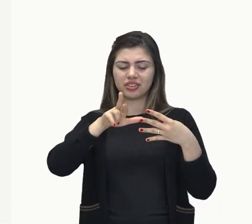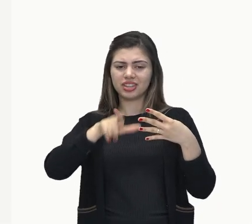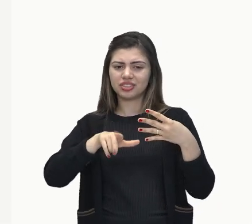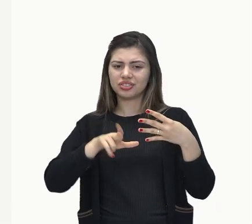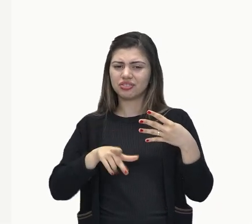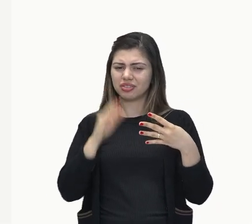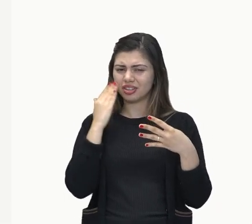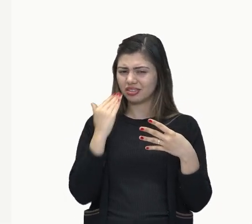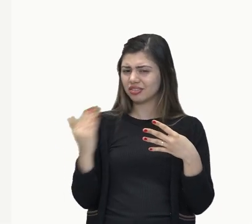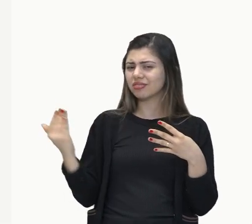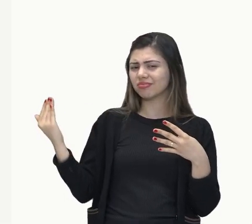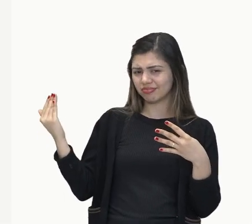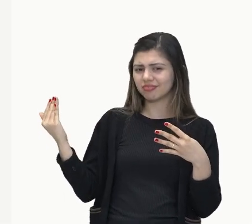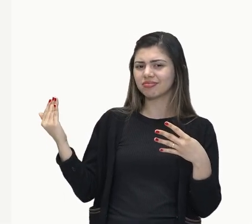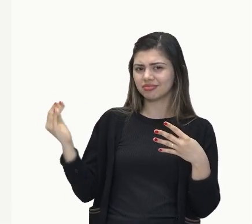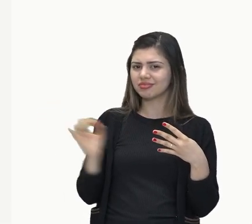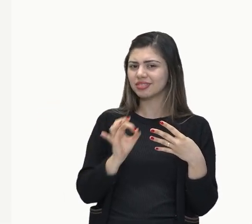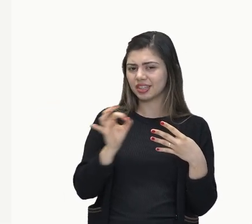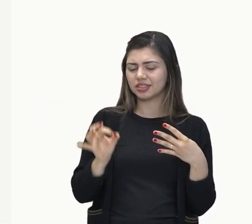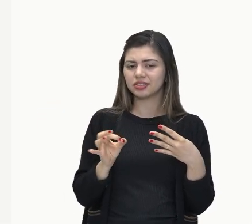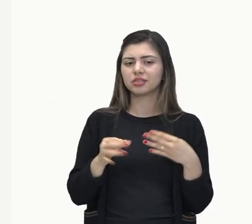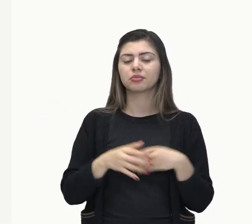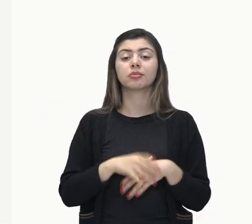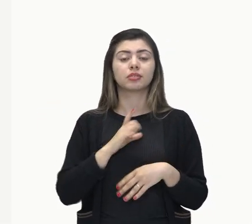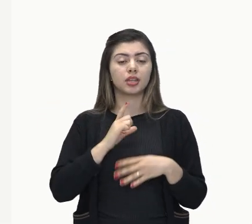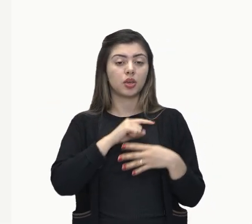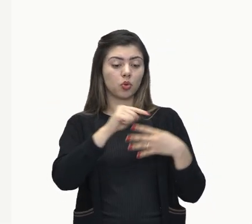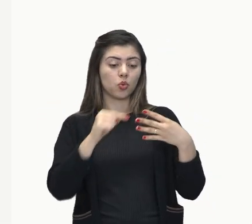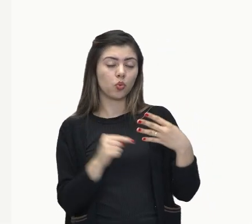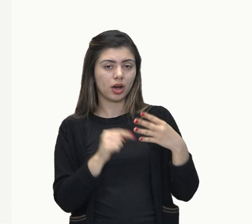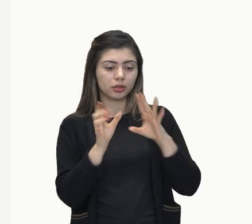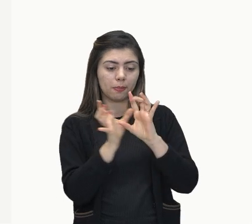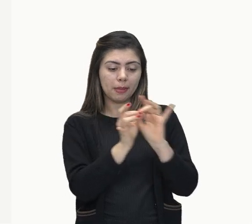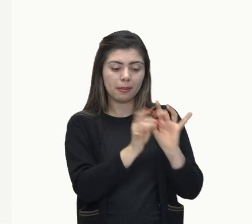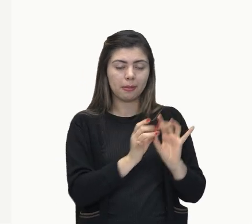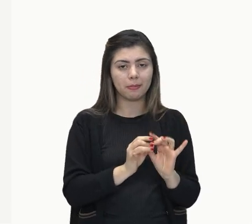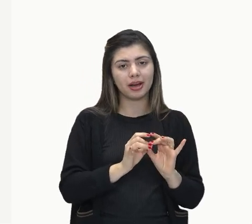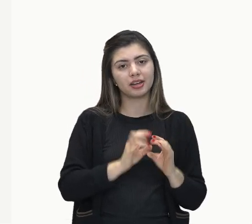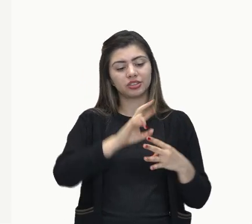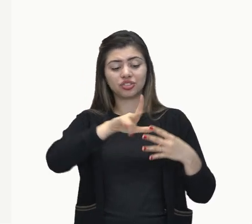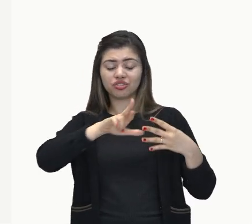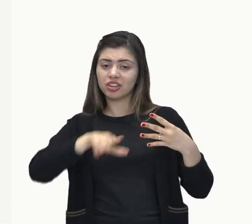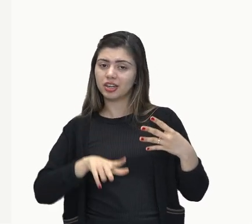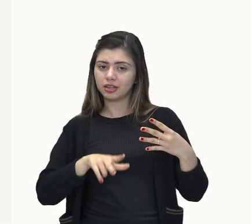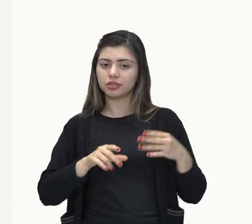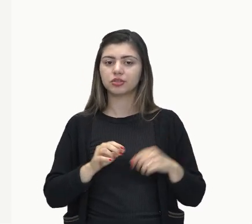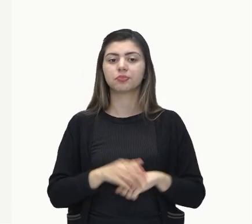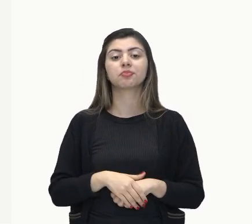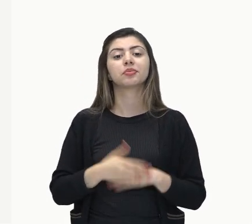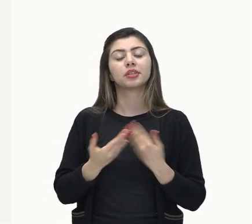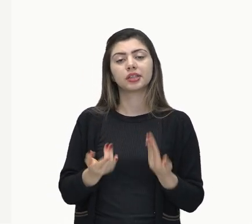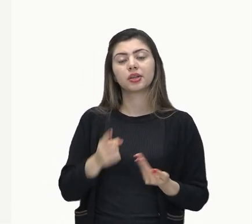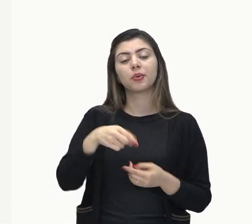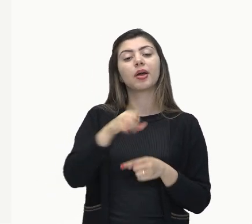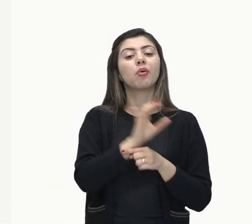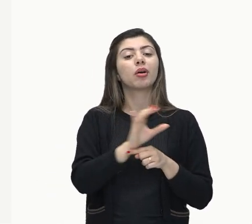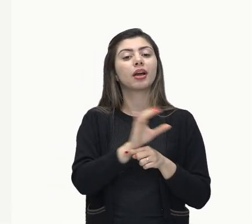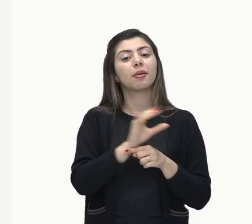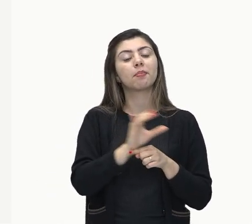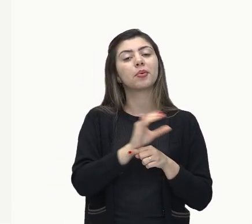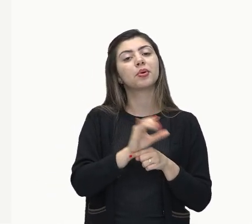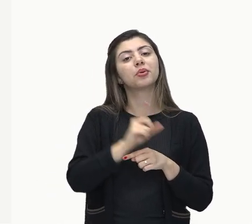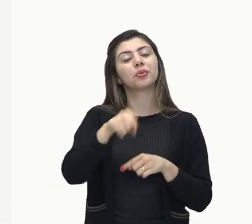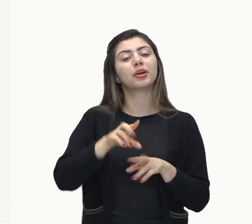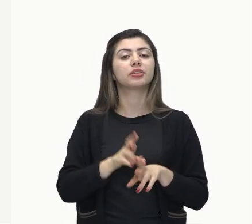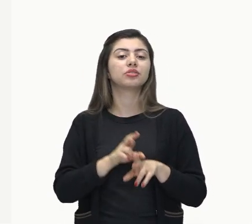diferente desse, que é diferente desse. São 4 ligantes diferentes. Portanto, esse carbono, ele é